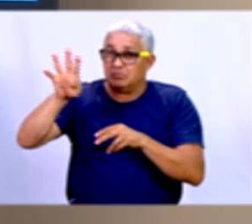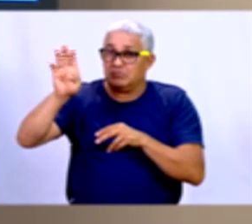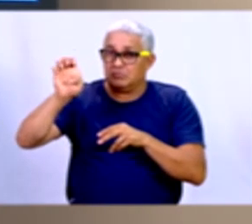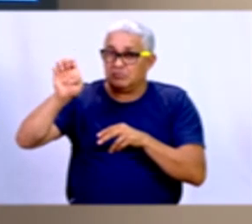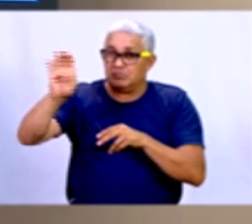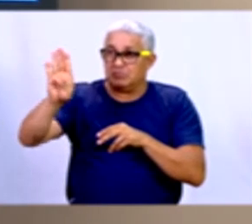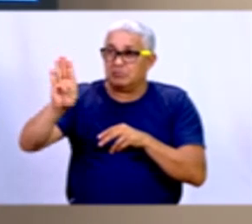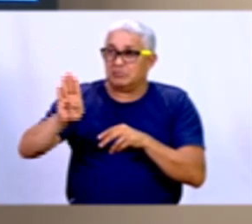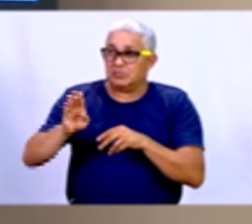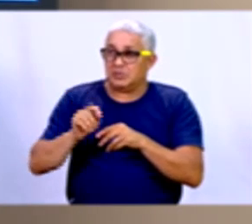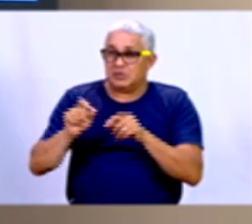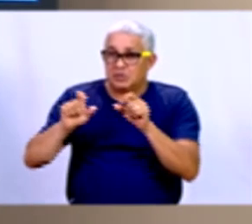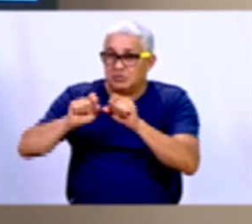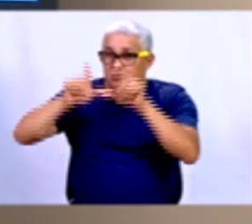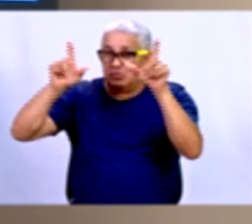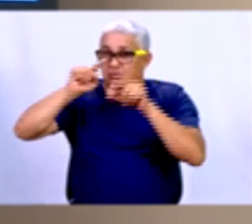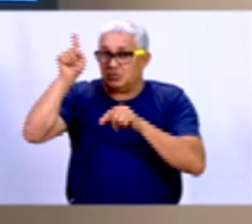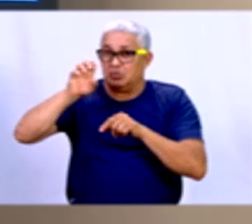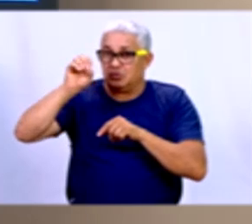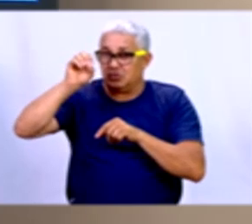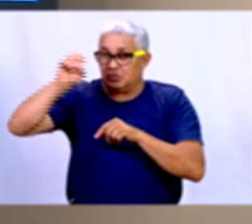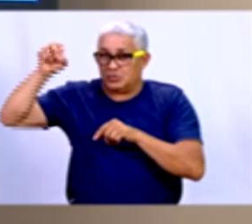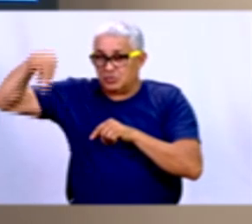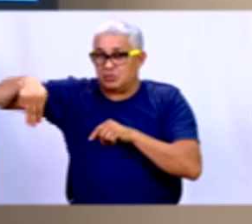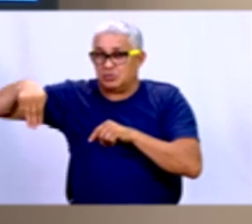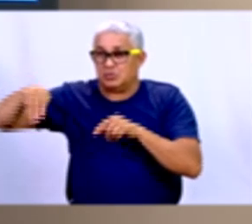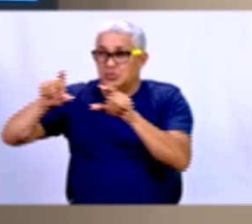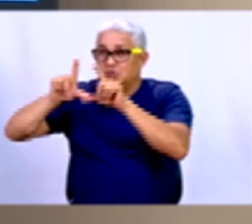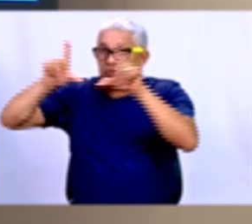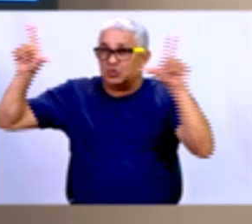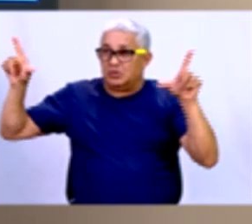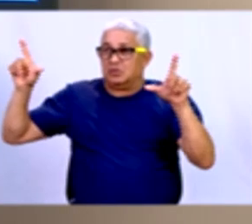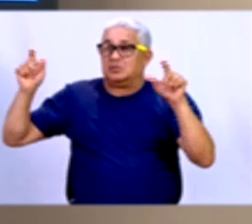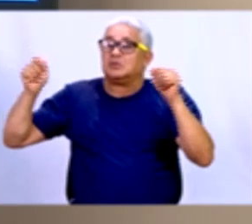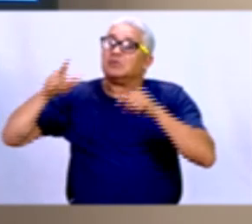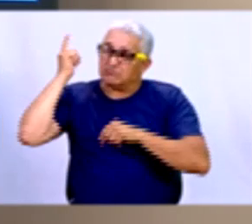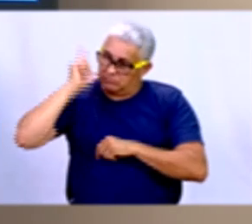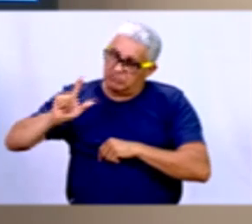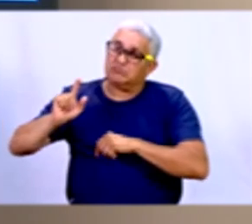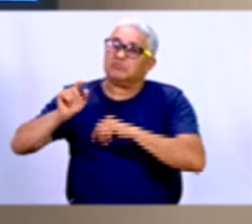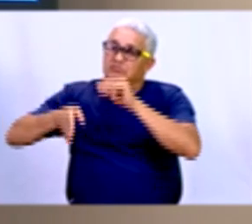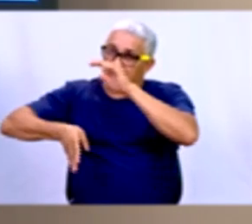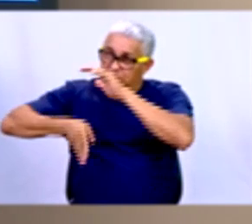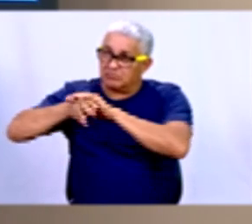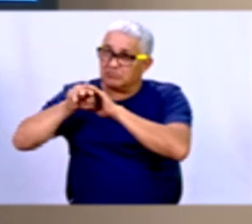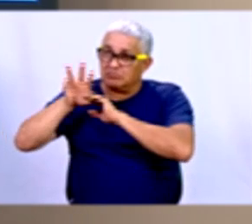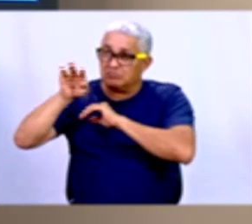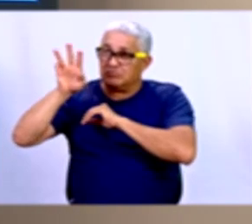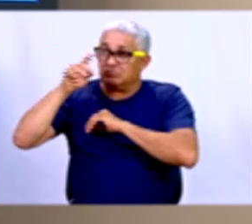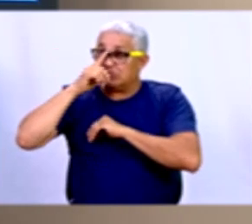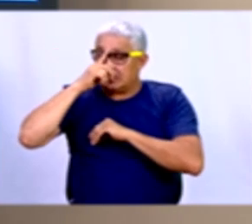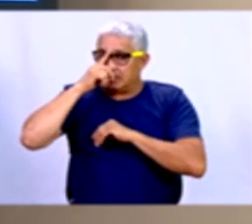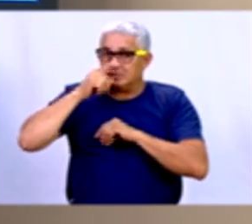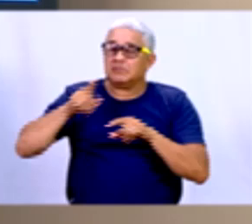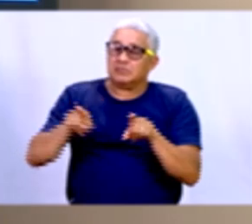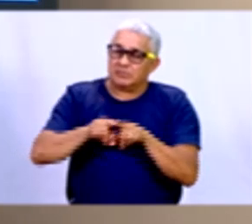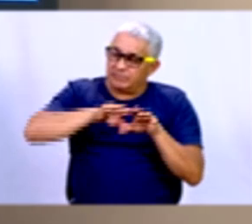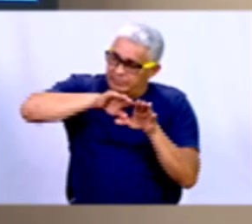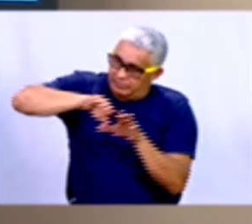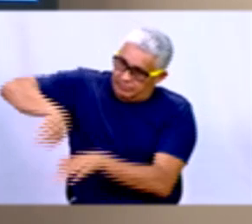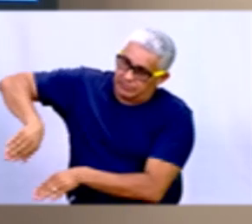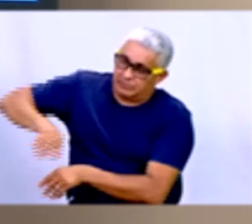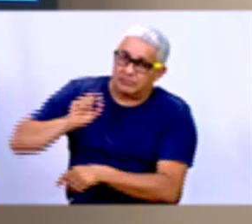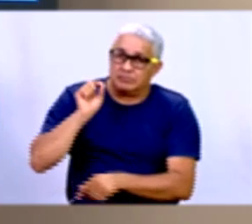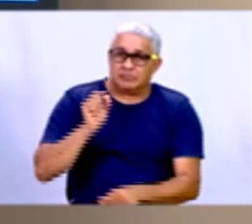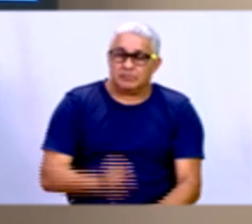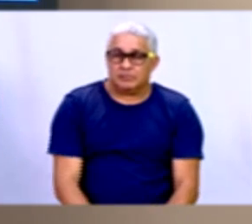zoom lá, fazia o meu login e conseguia acessar as informações que eu queria. Isso é uma outra coisa que tem que ser destacada também,